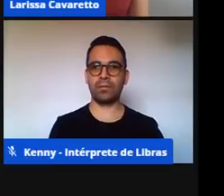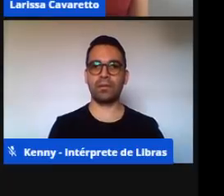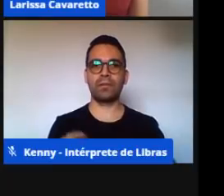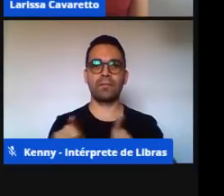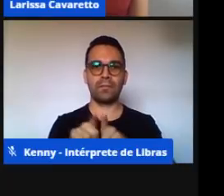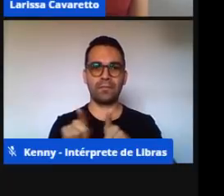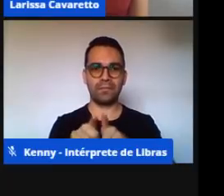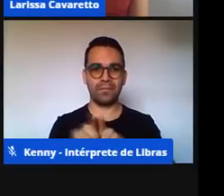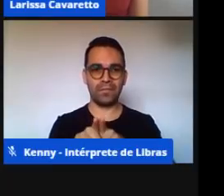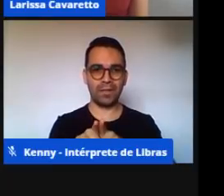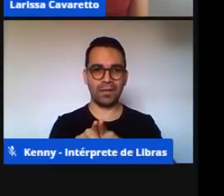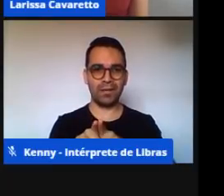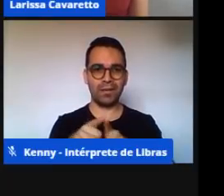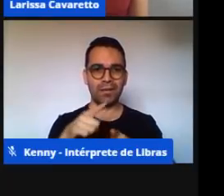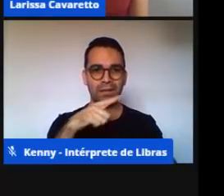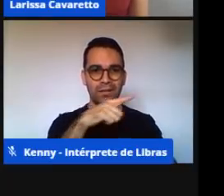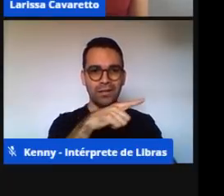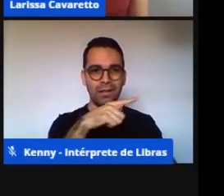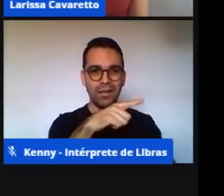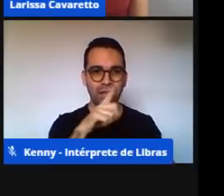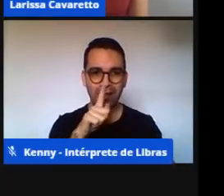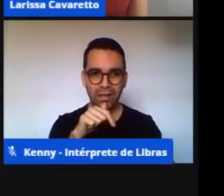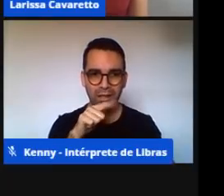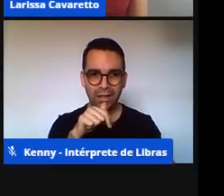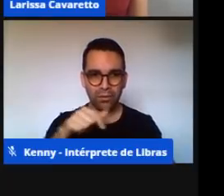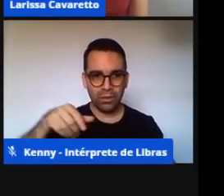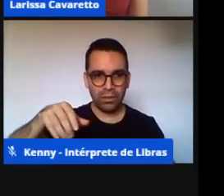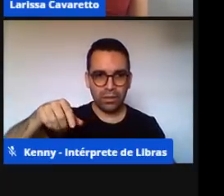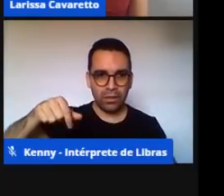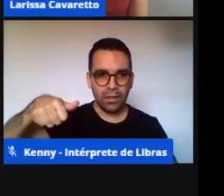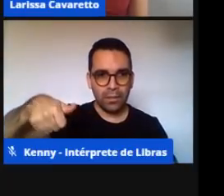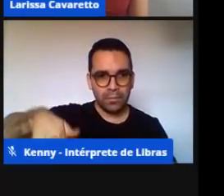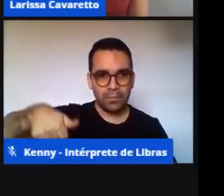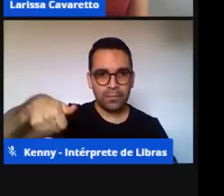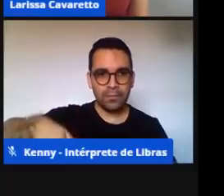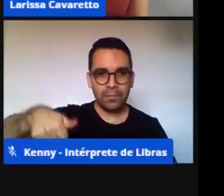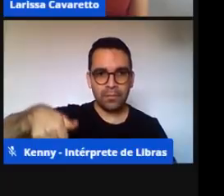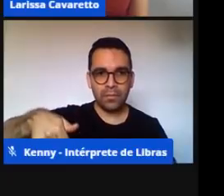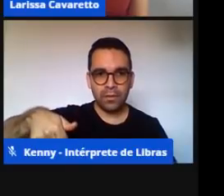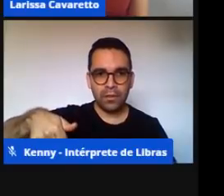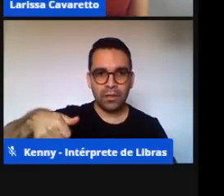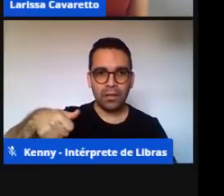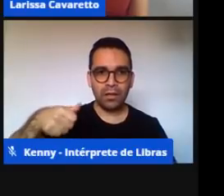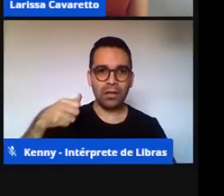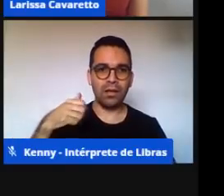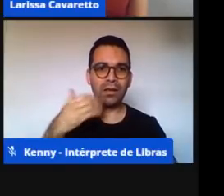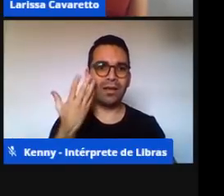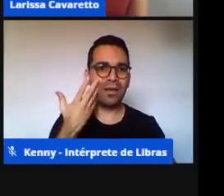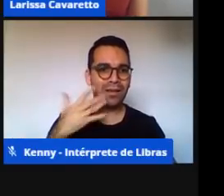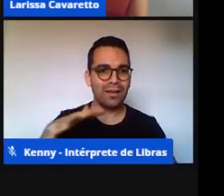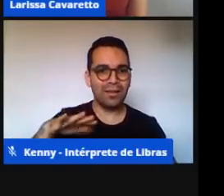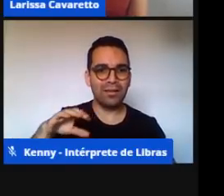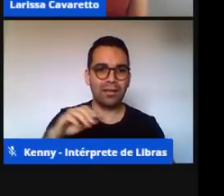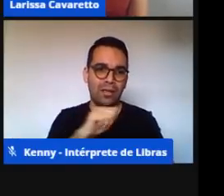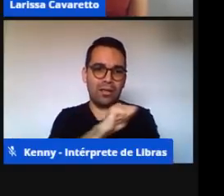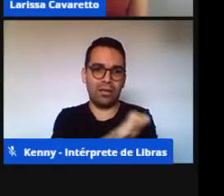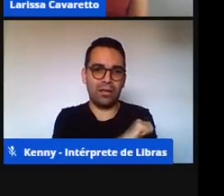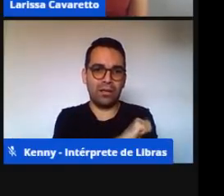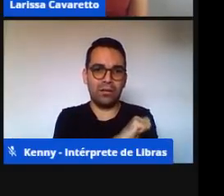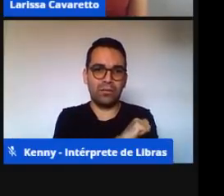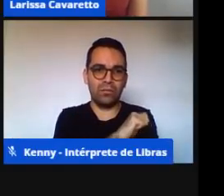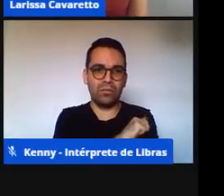lacrados. Esse local onde há o jato de água que a pessoa coloca.